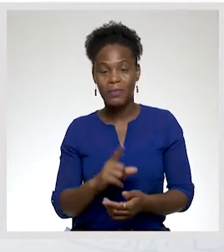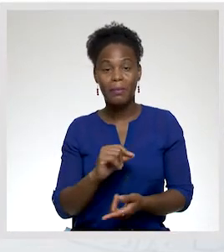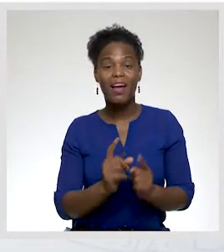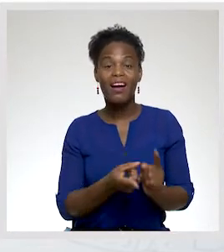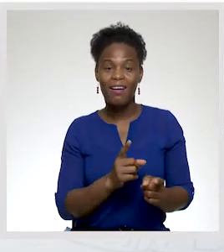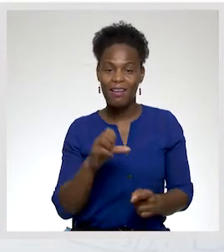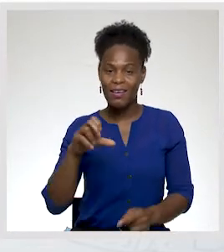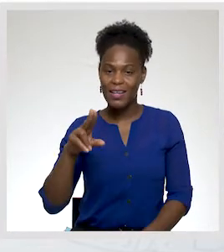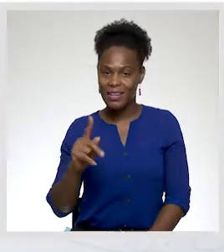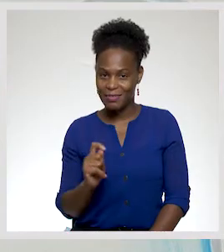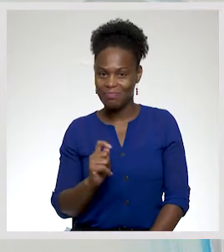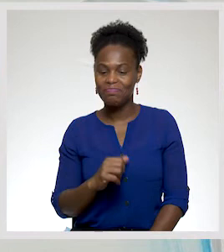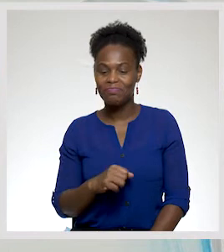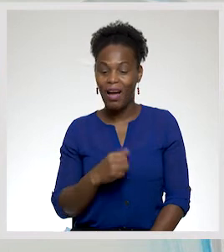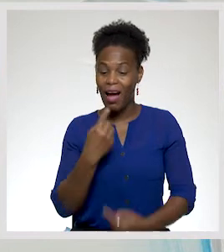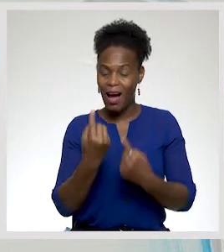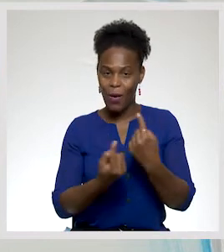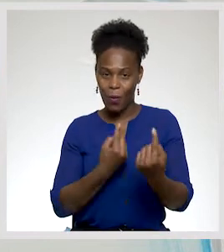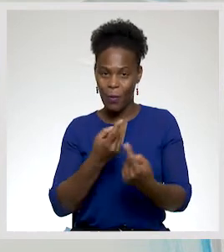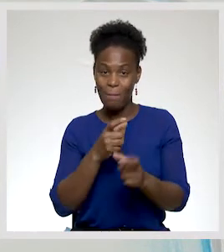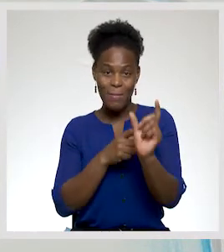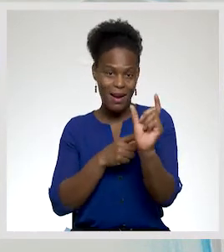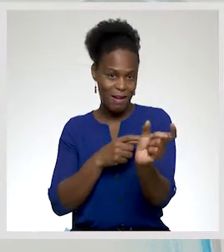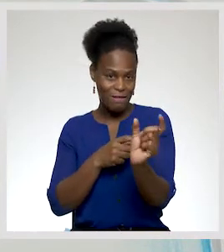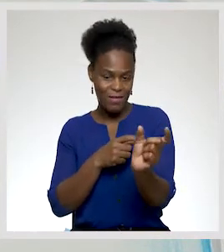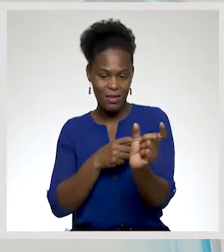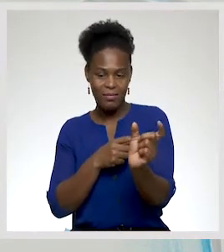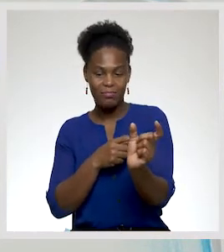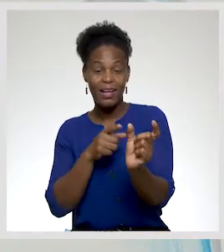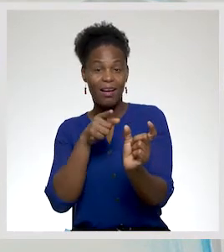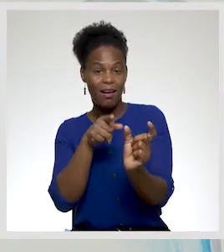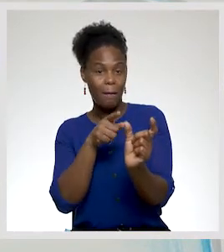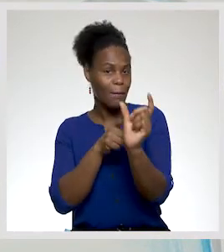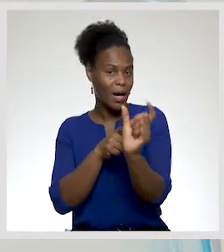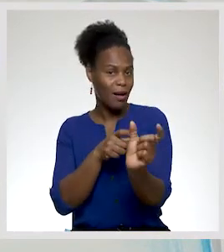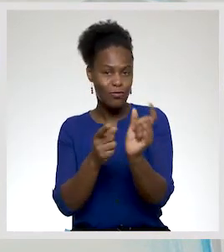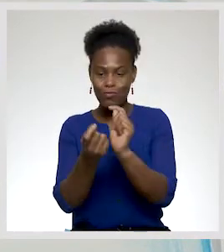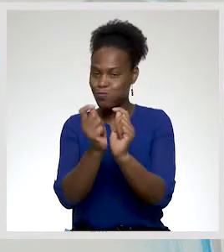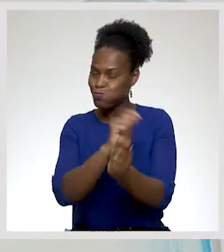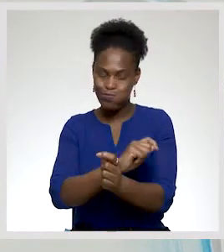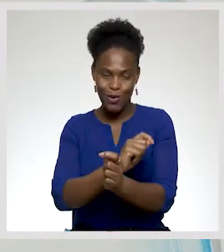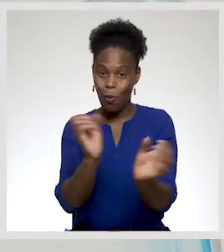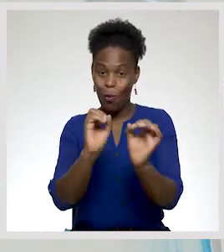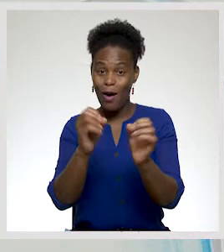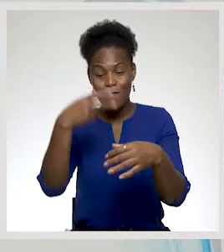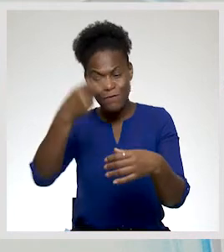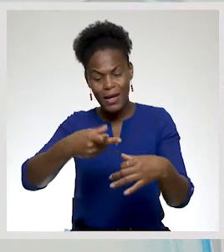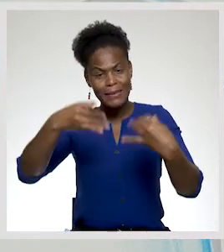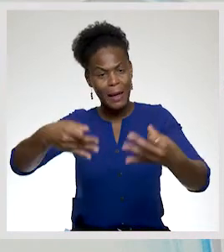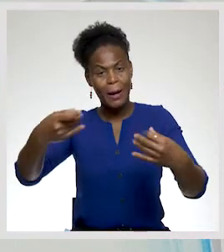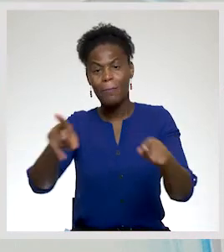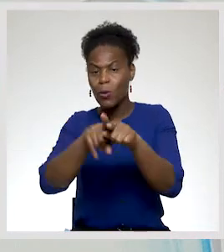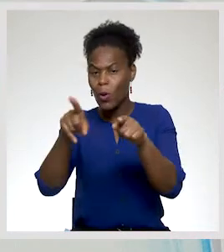que. Então, temos algumas palavras ali que não mudam. Vocês